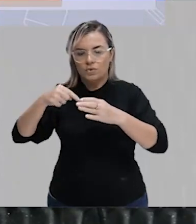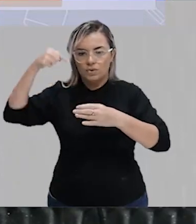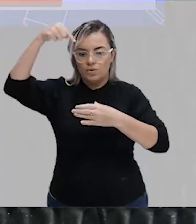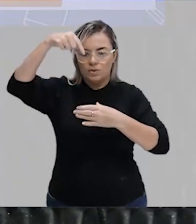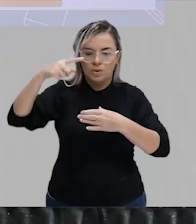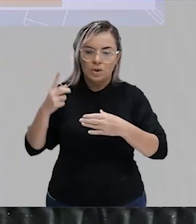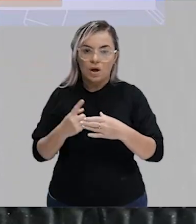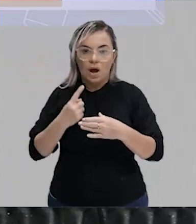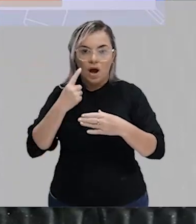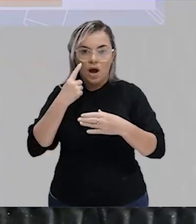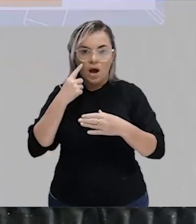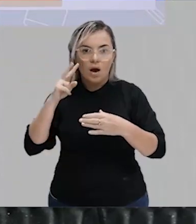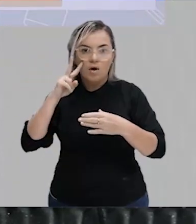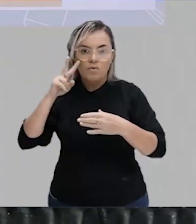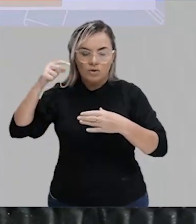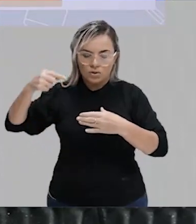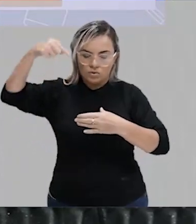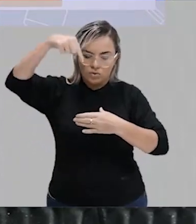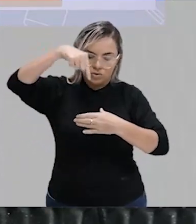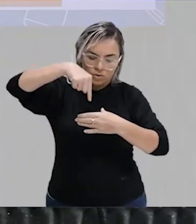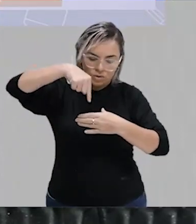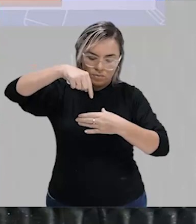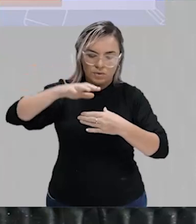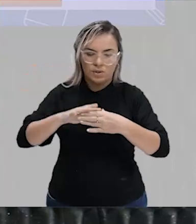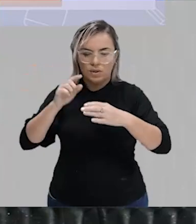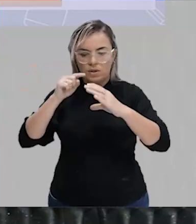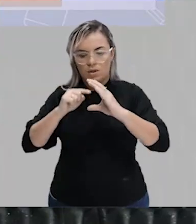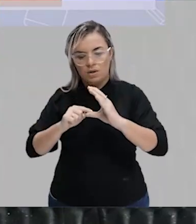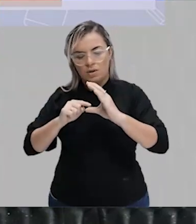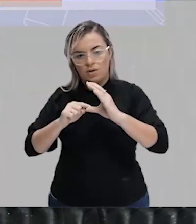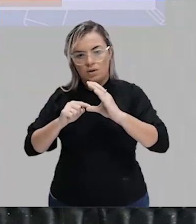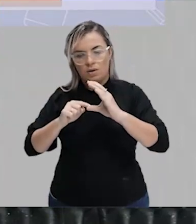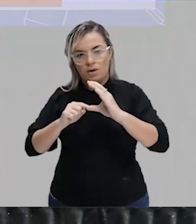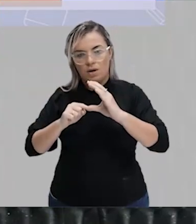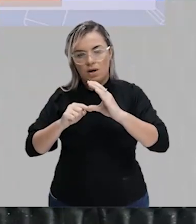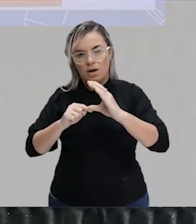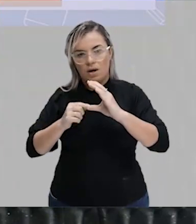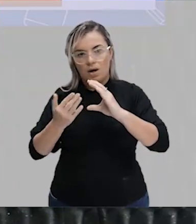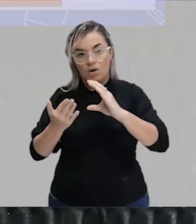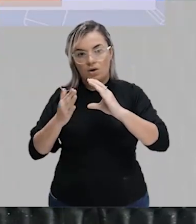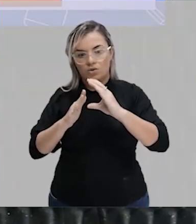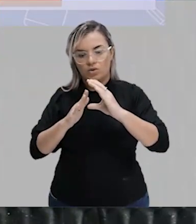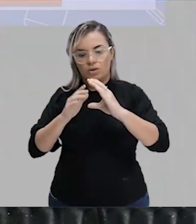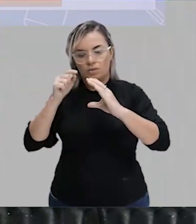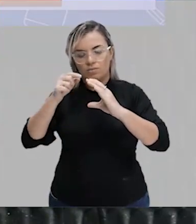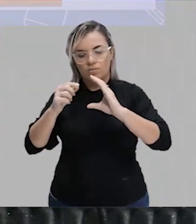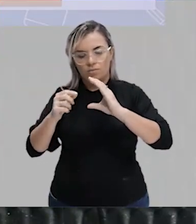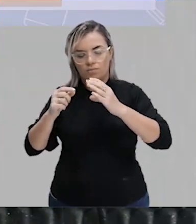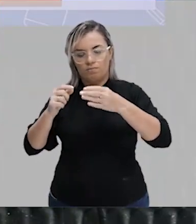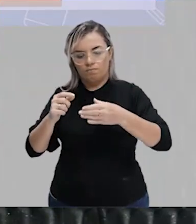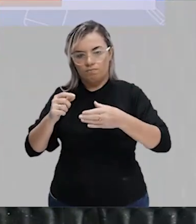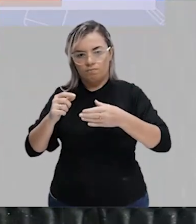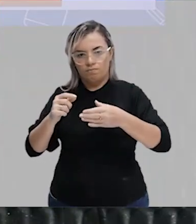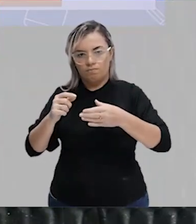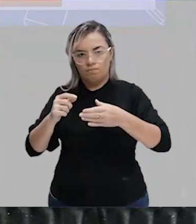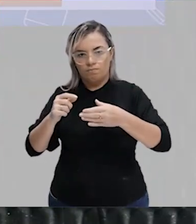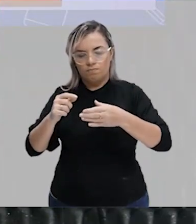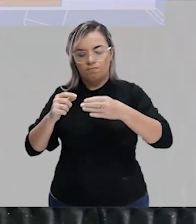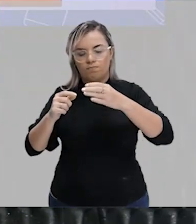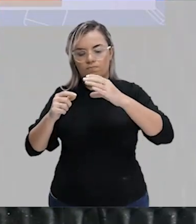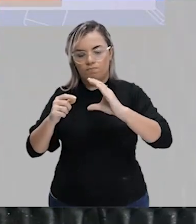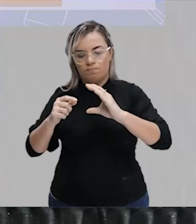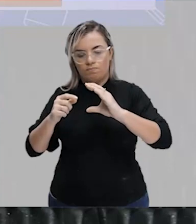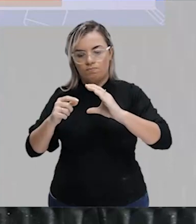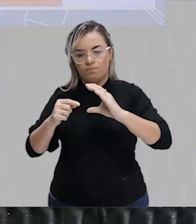uma visão vista de cima. Nessa imagem aqui, eu estou vendo ele de lado, tá? Eu desci a minha visão, eu estou vendo ele